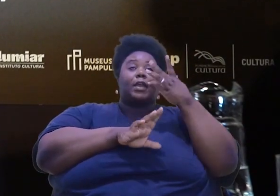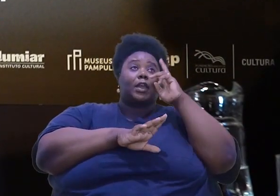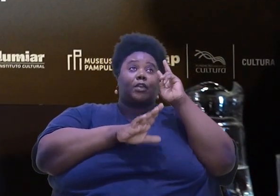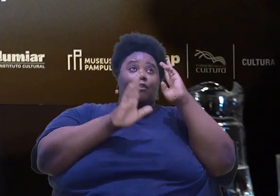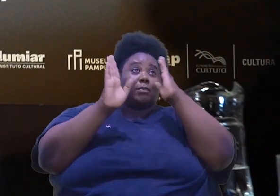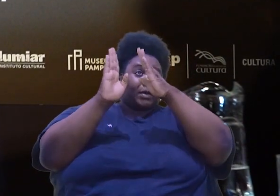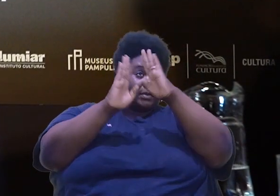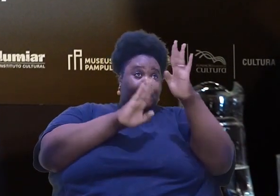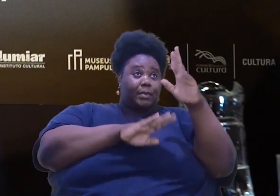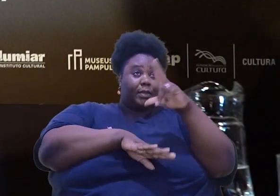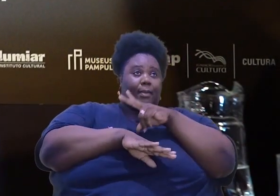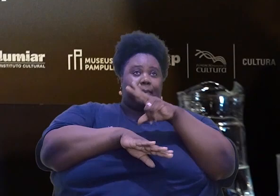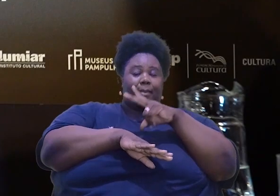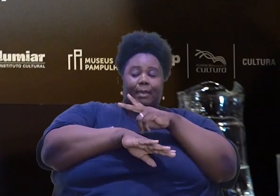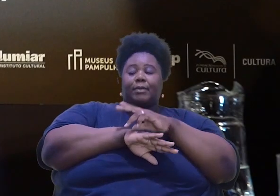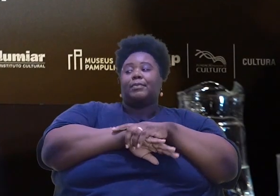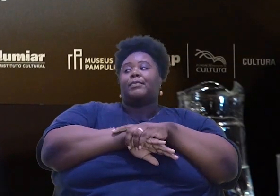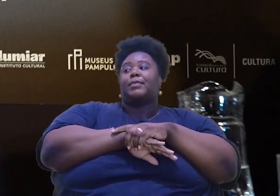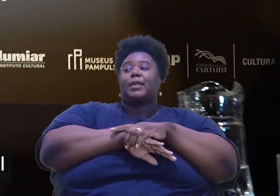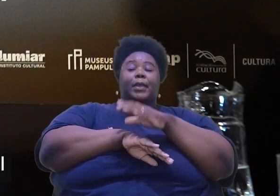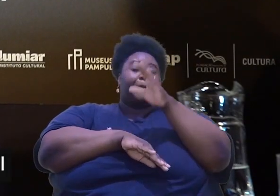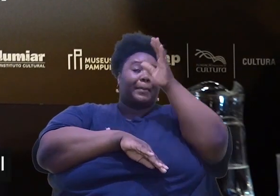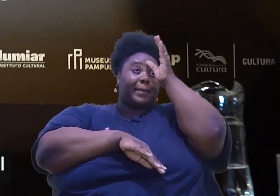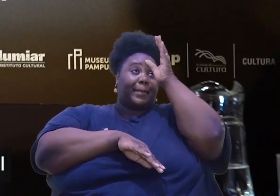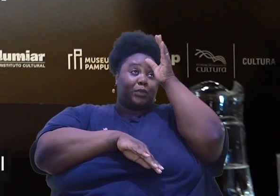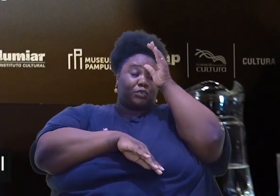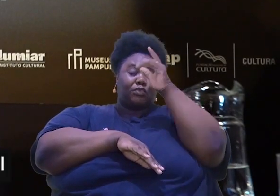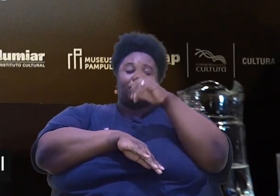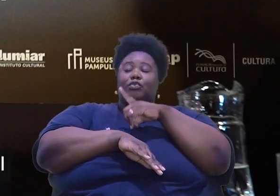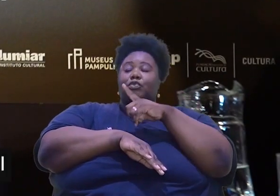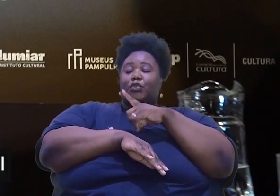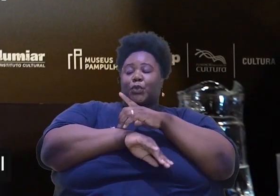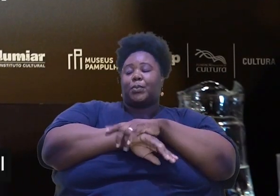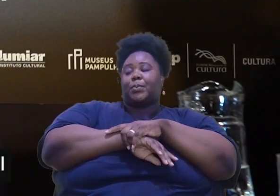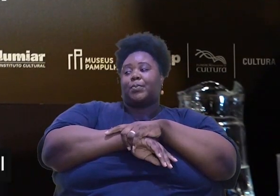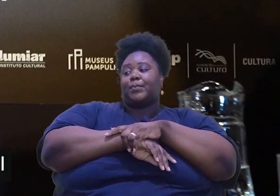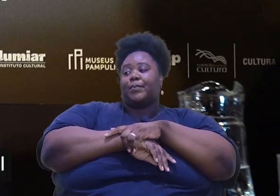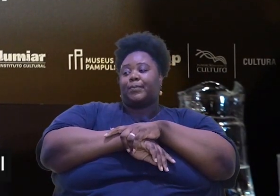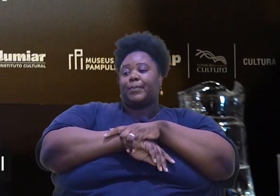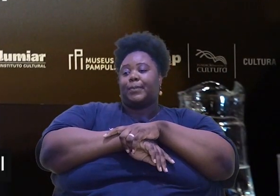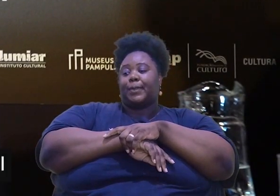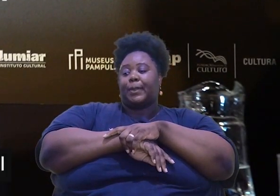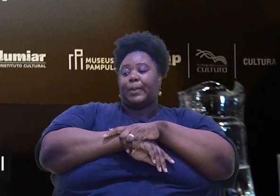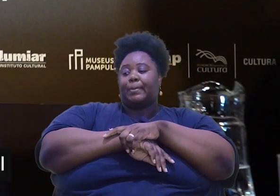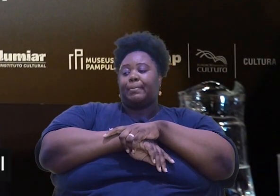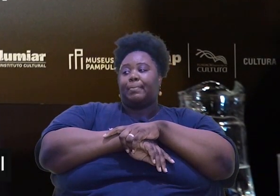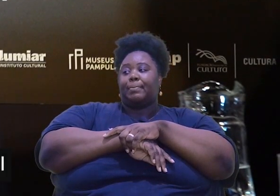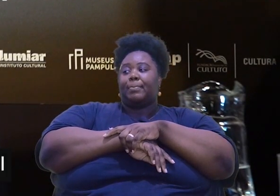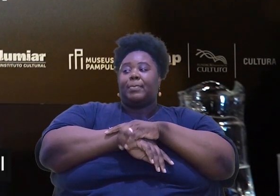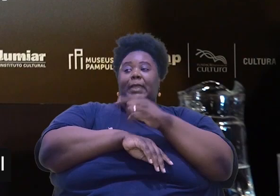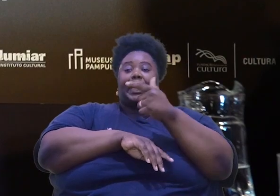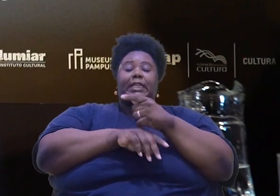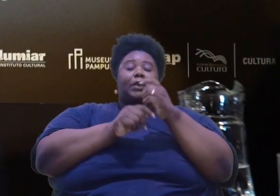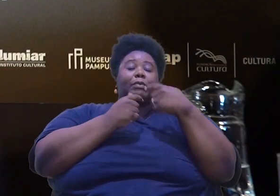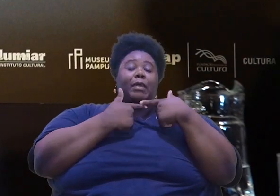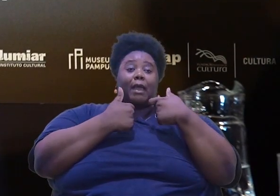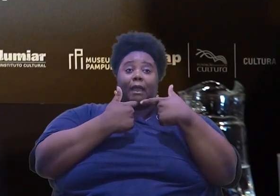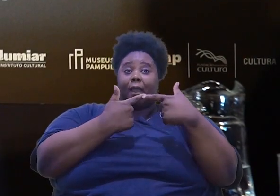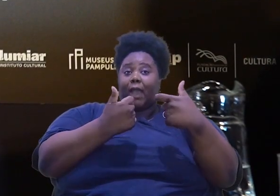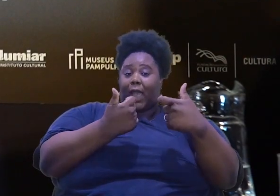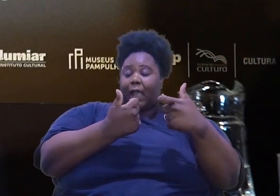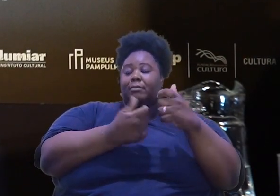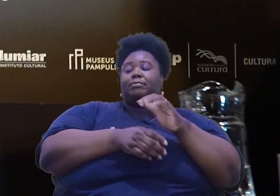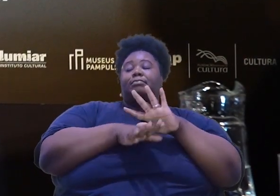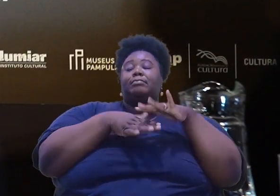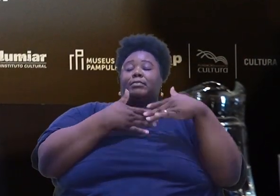biblioteca particular. Esse meu tio, ele tinha vindo da Segunda Guerra Mundial e,